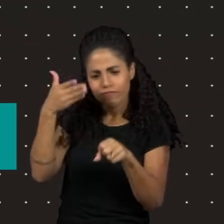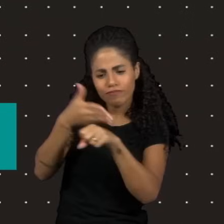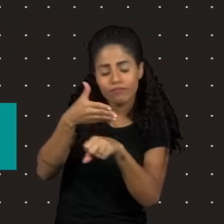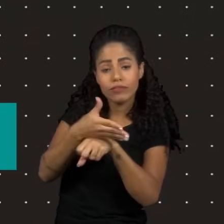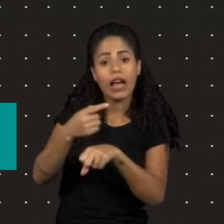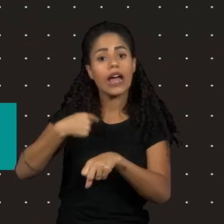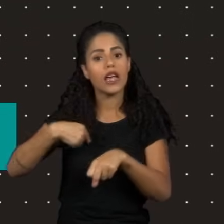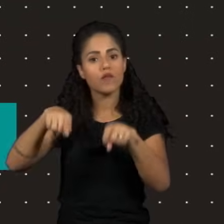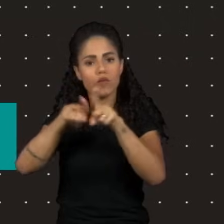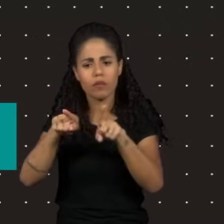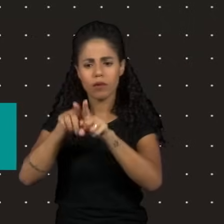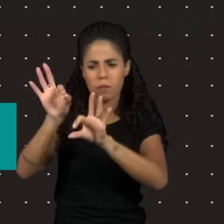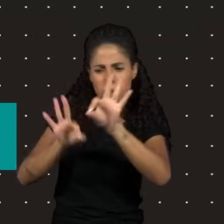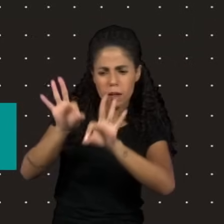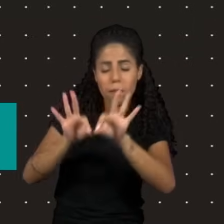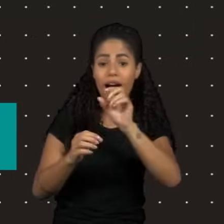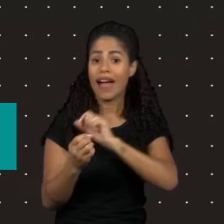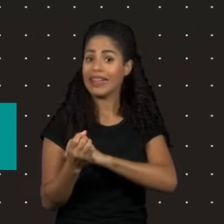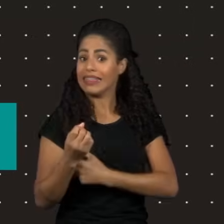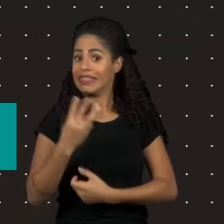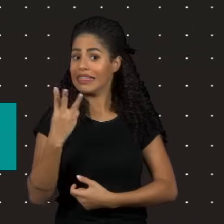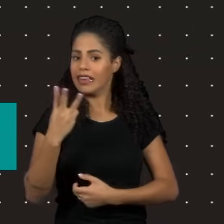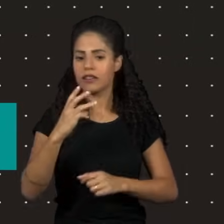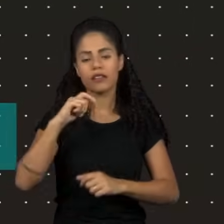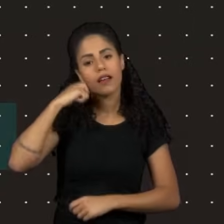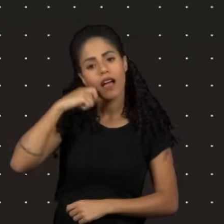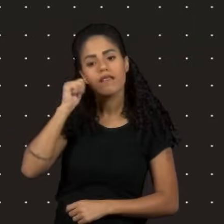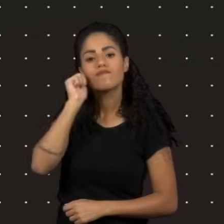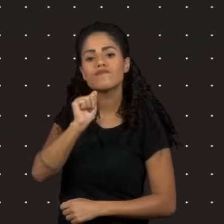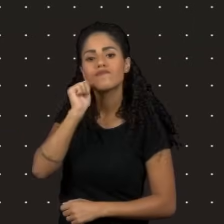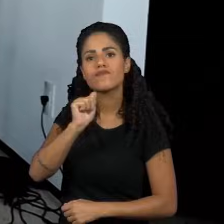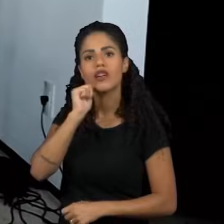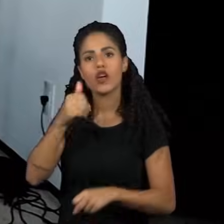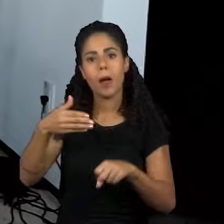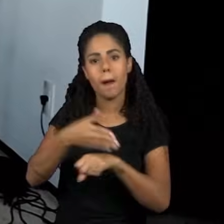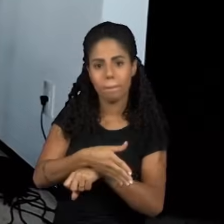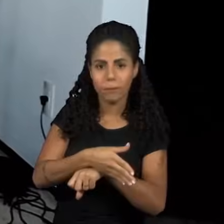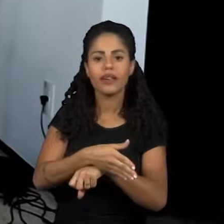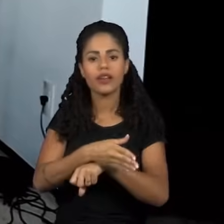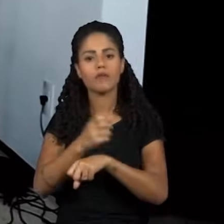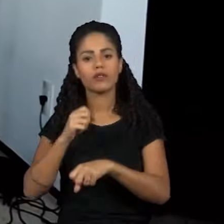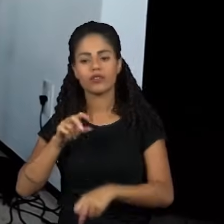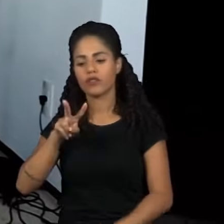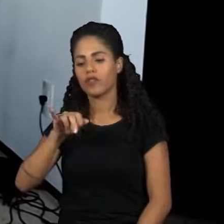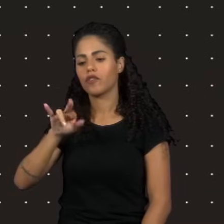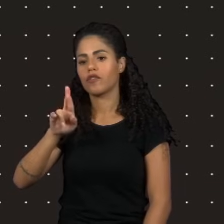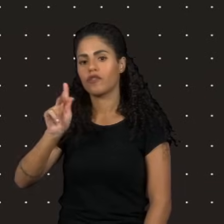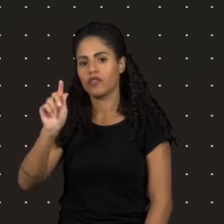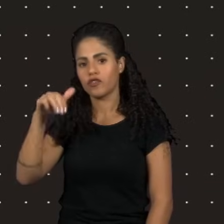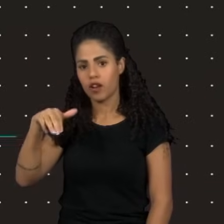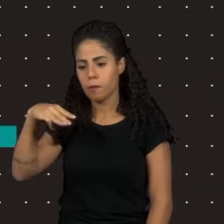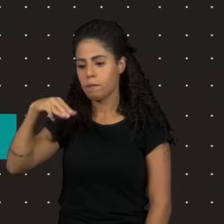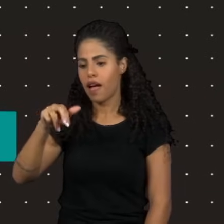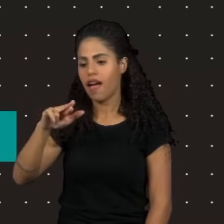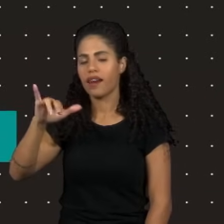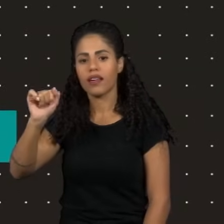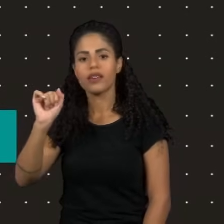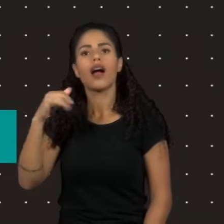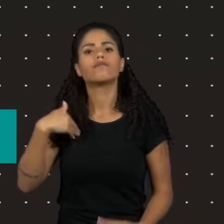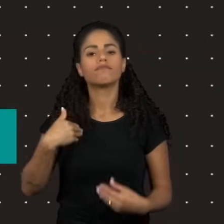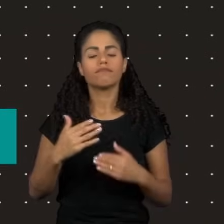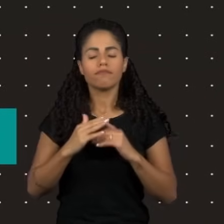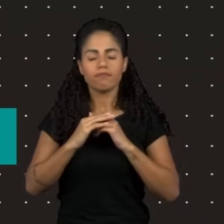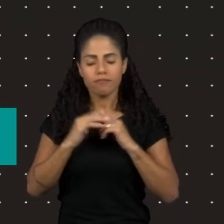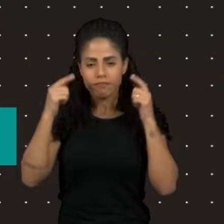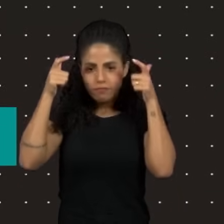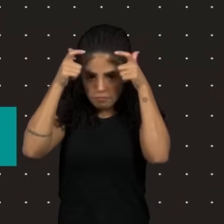chamei, ela foi a terceira atriz que fez a Virgem Maria no Evangelho segundo Saramago, tá?